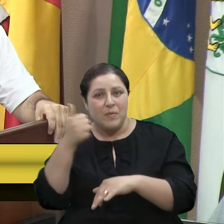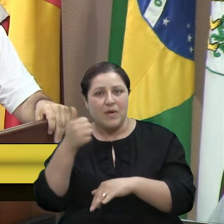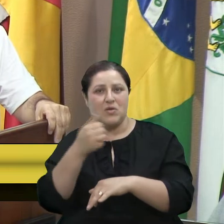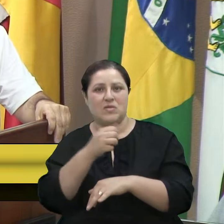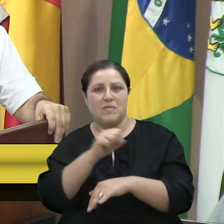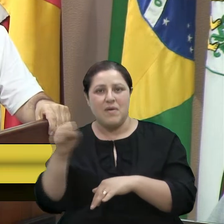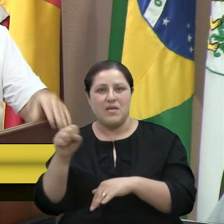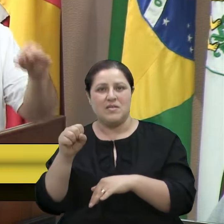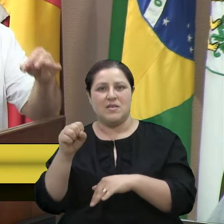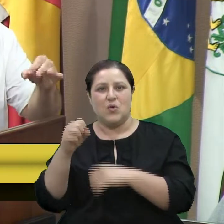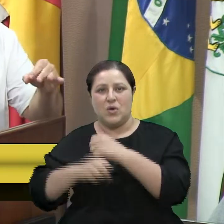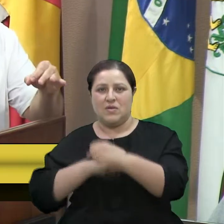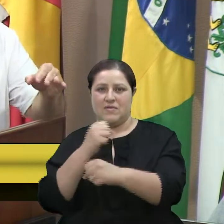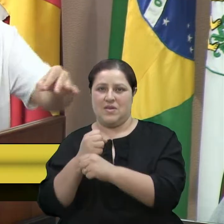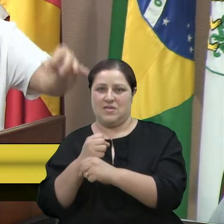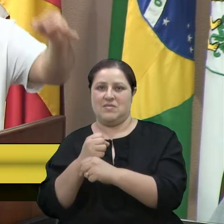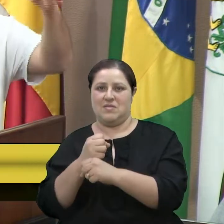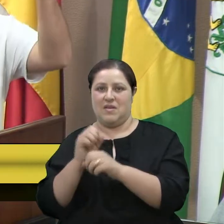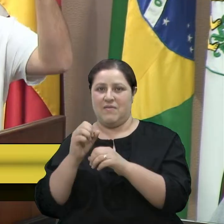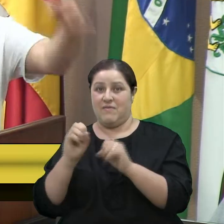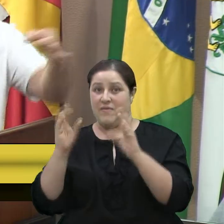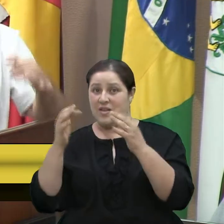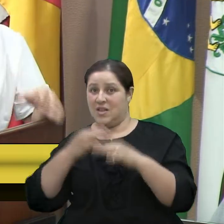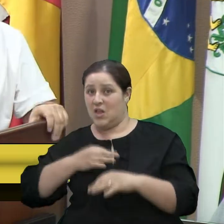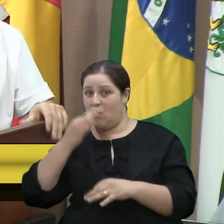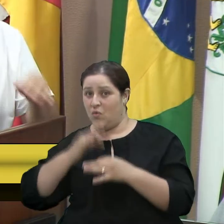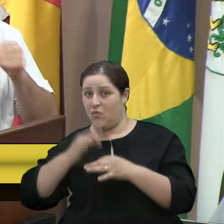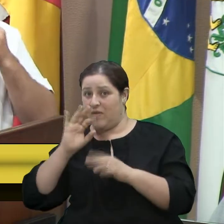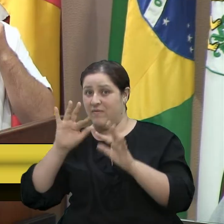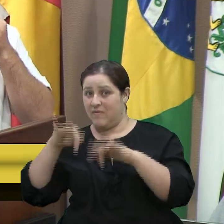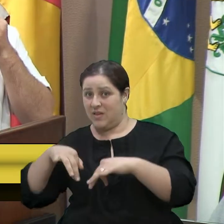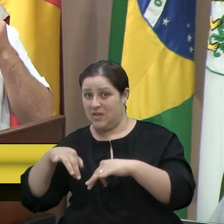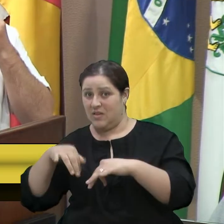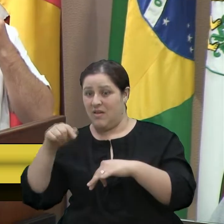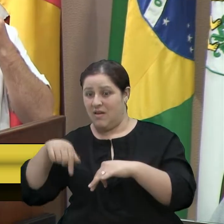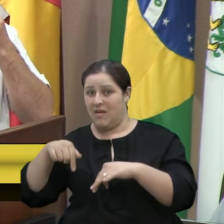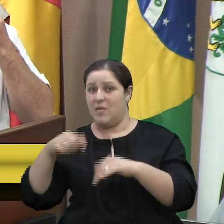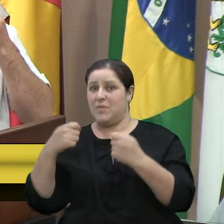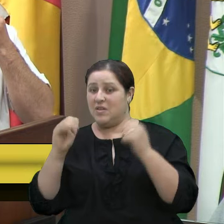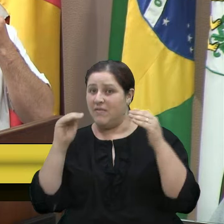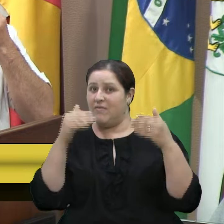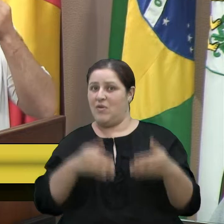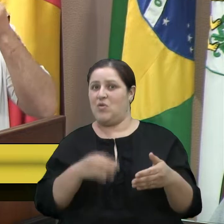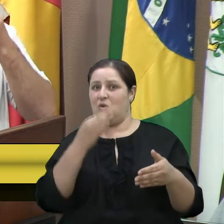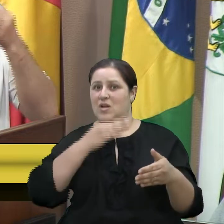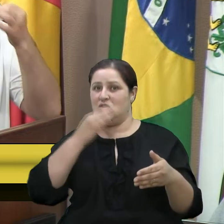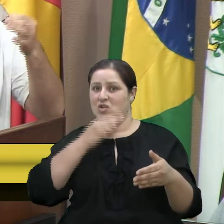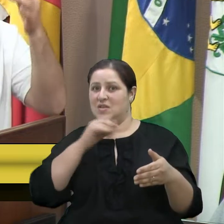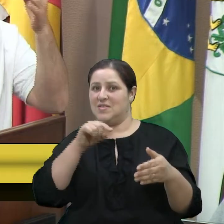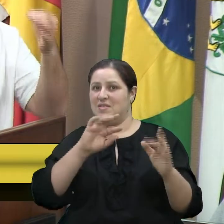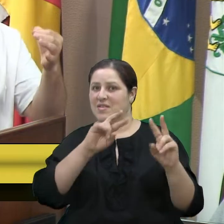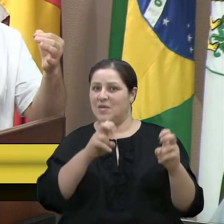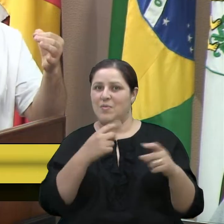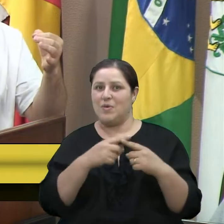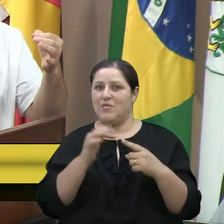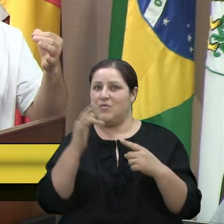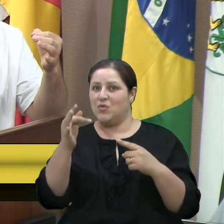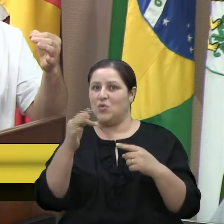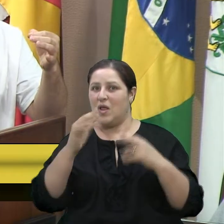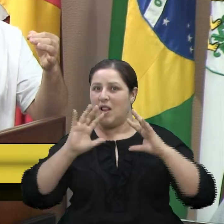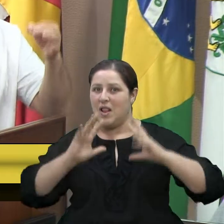2022. Passa a festa da uva, Caxias do Sul tem que se dedicar a esse tema. Porque é o futuro da limpeza